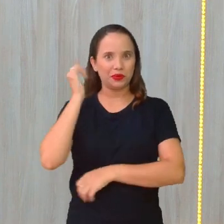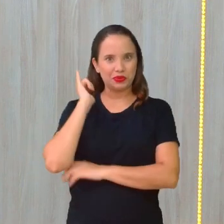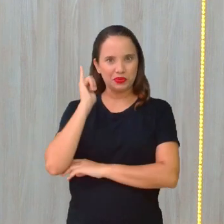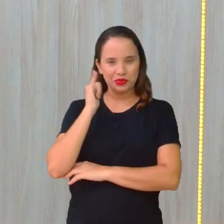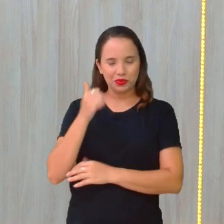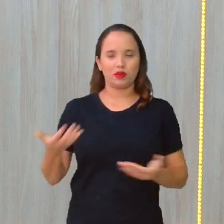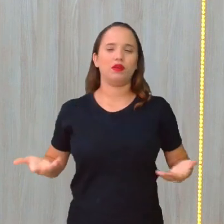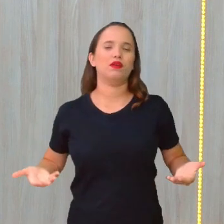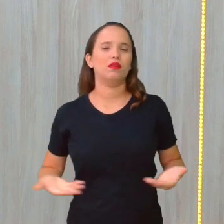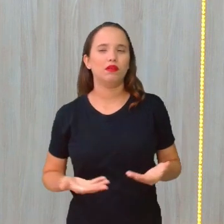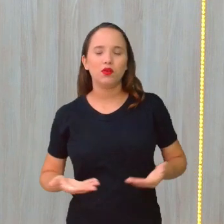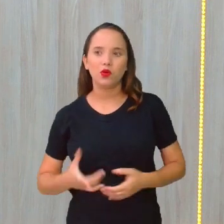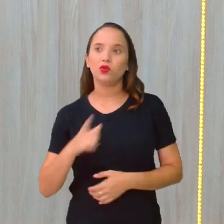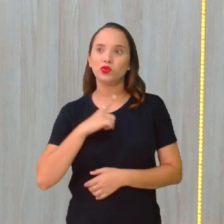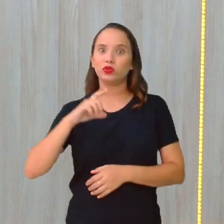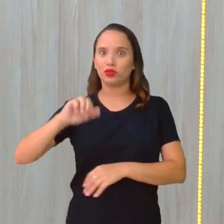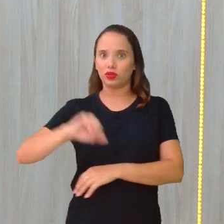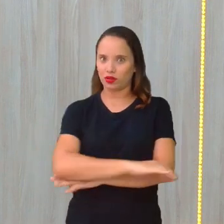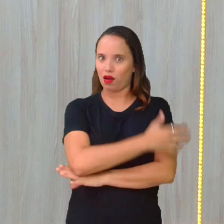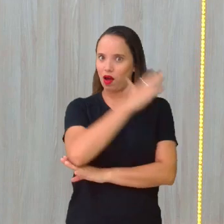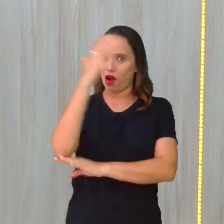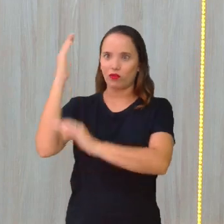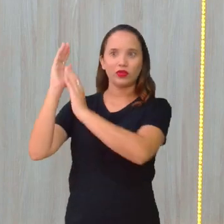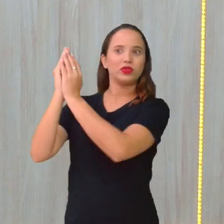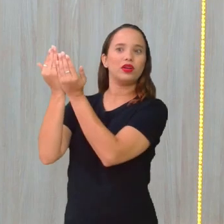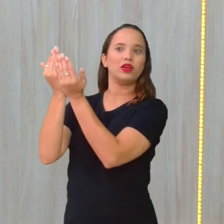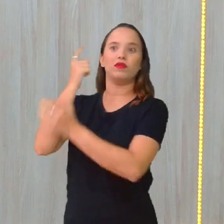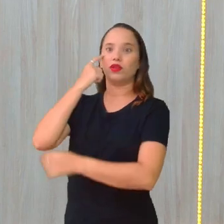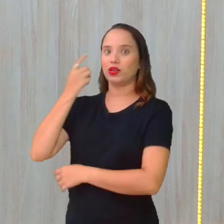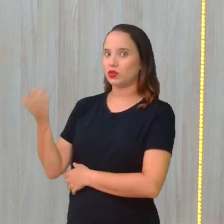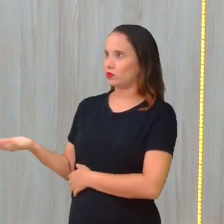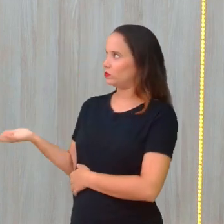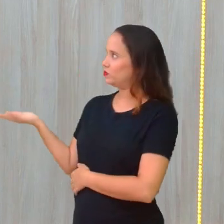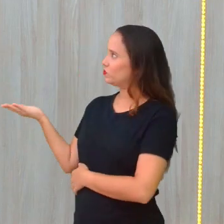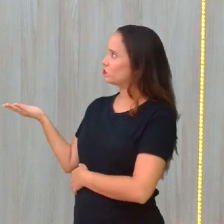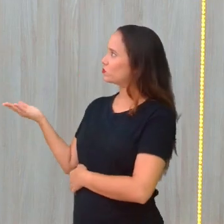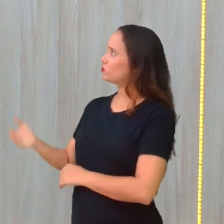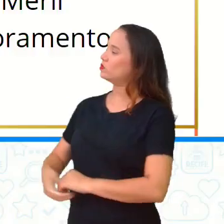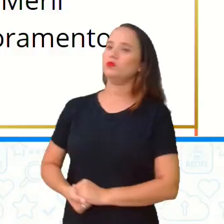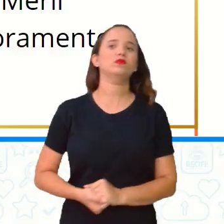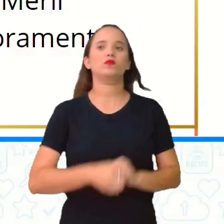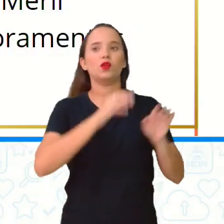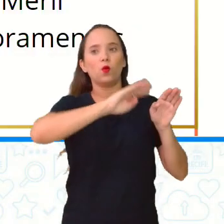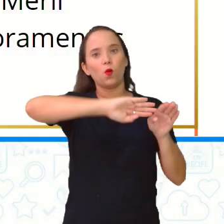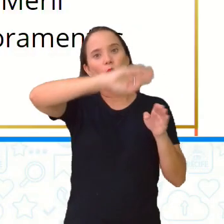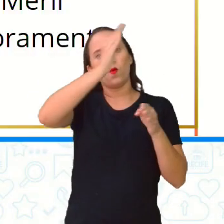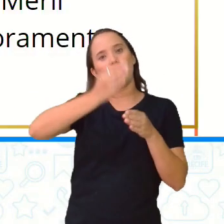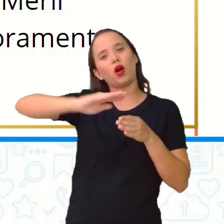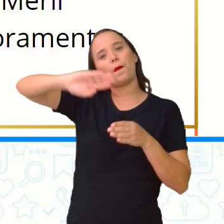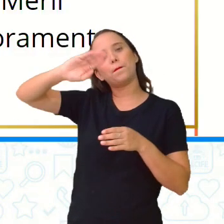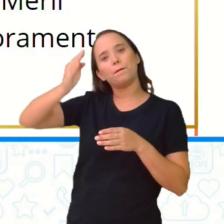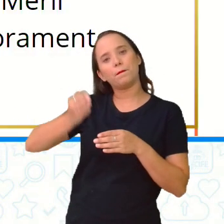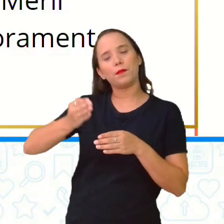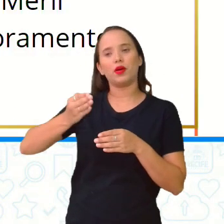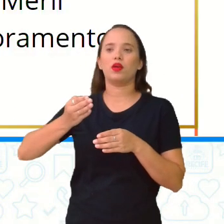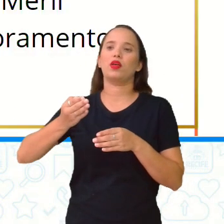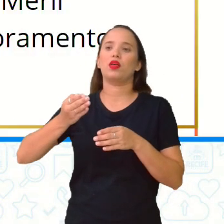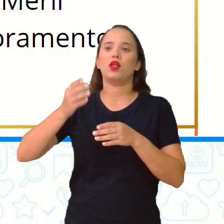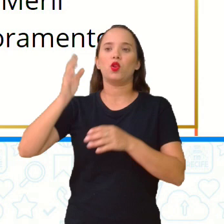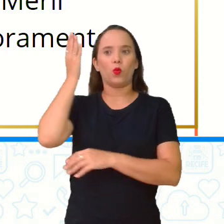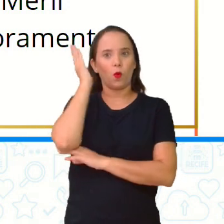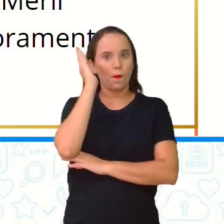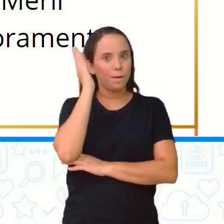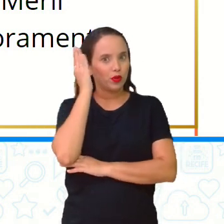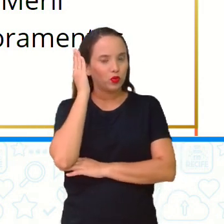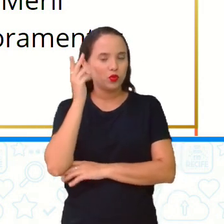de hoje está lá na árvore de livro. É essa aqui, ó. É o camelo e o burro e